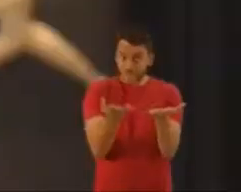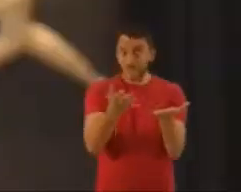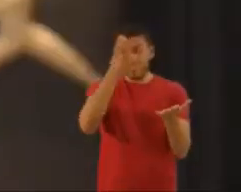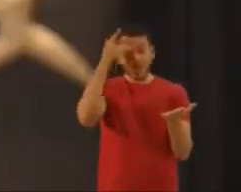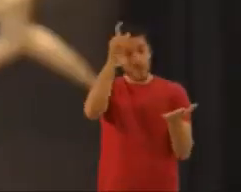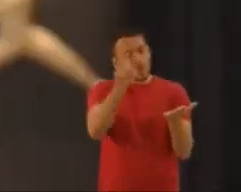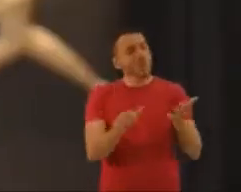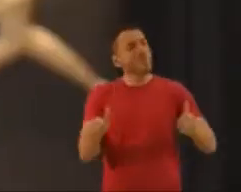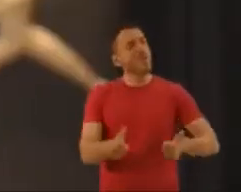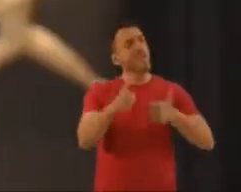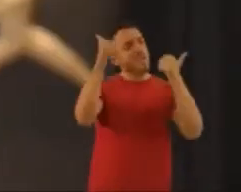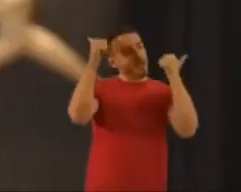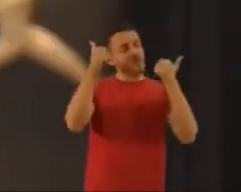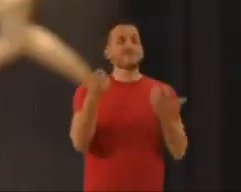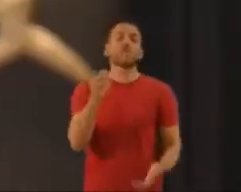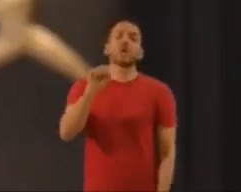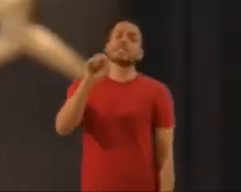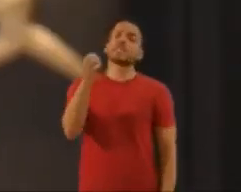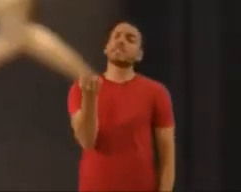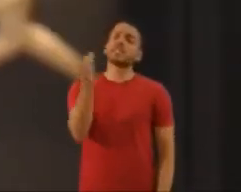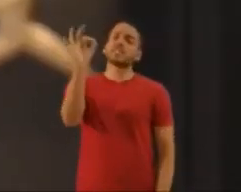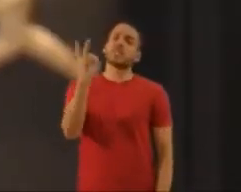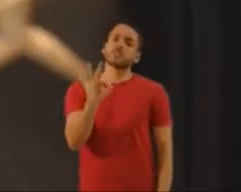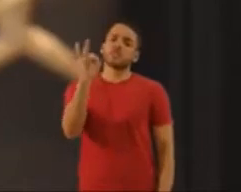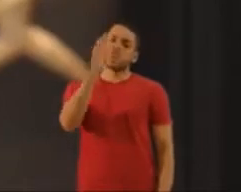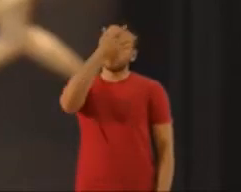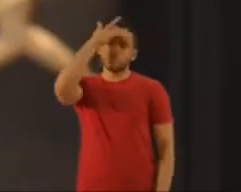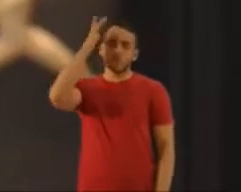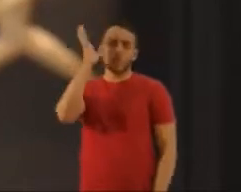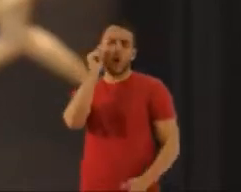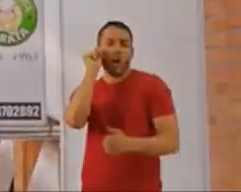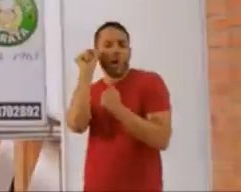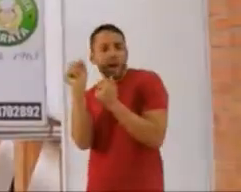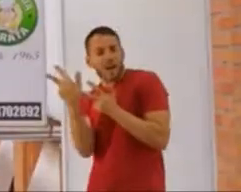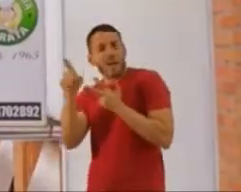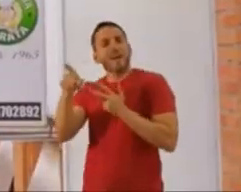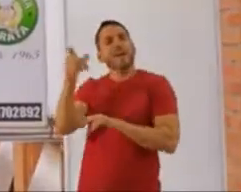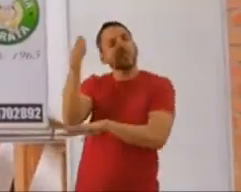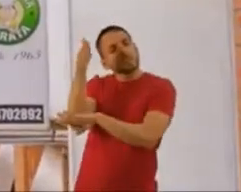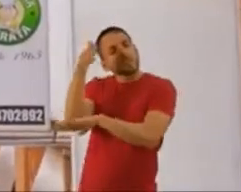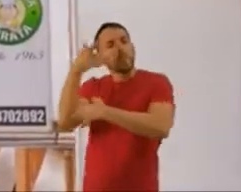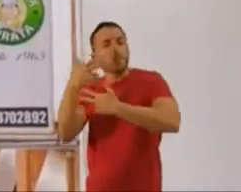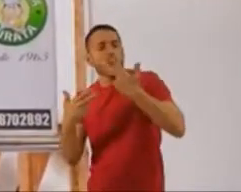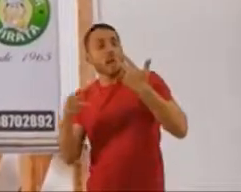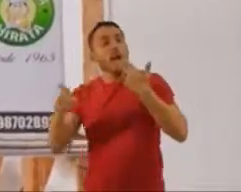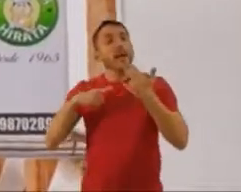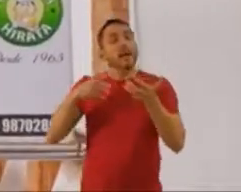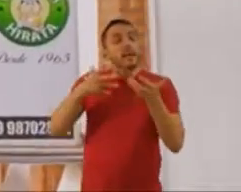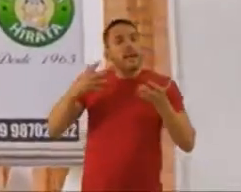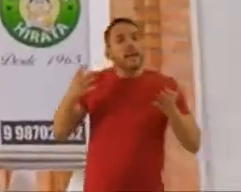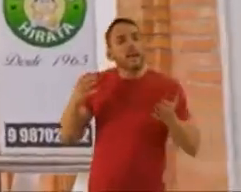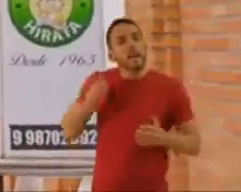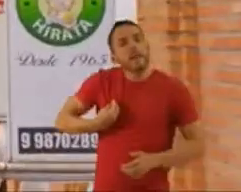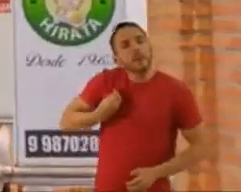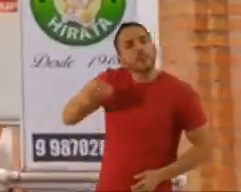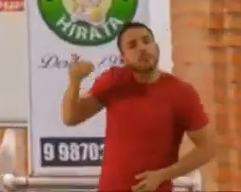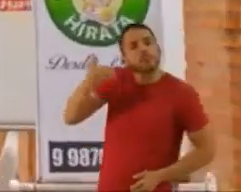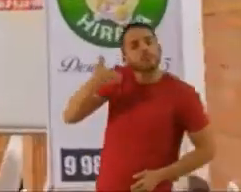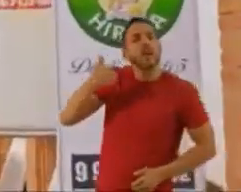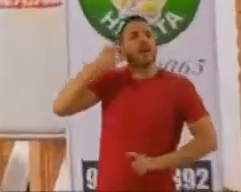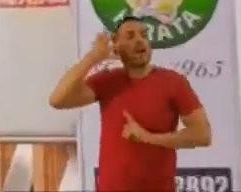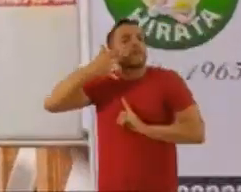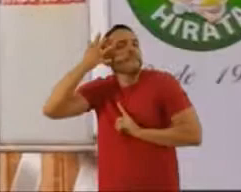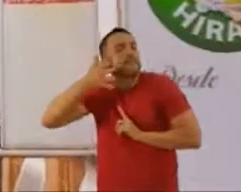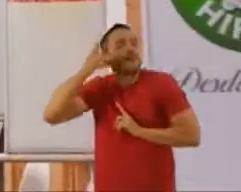cidade. 86% das pessoas que vêm a Marília, que se hospedam em Marília, vêm motivados a participar de eventos e fazer negócios